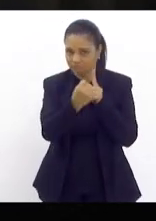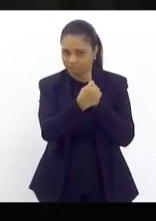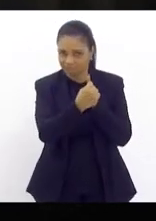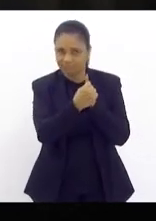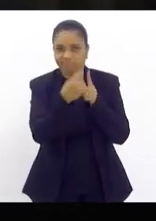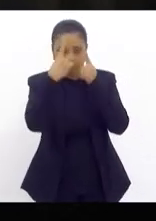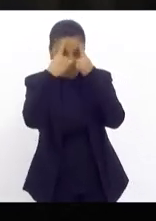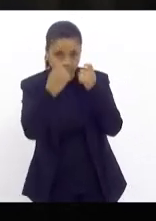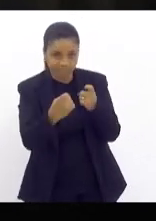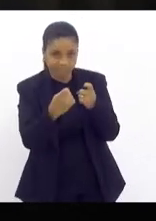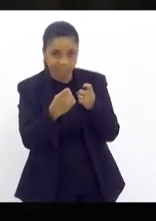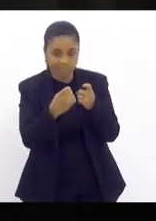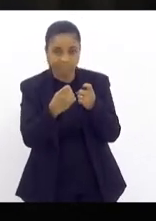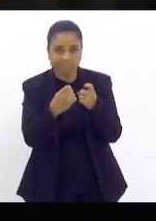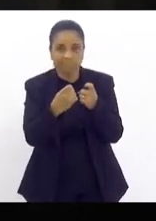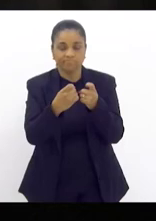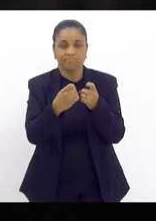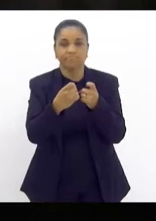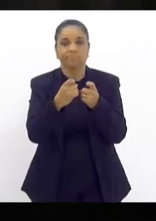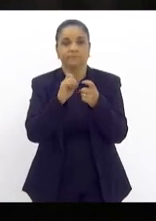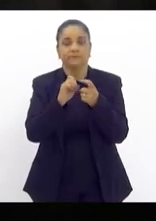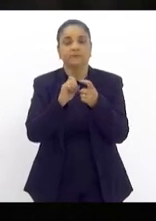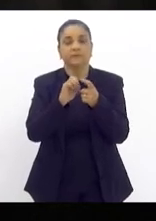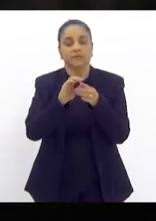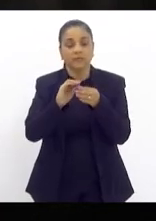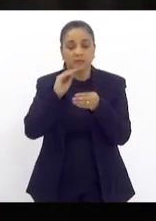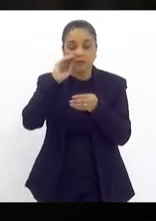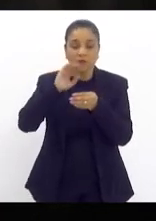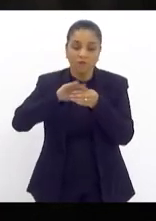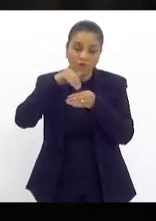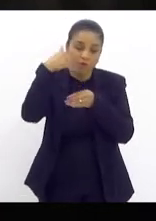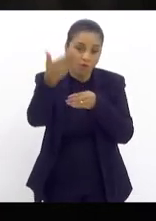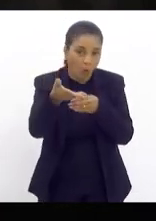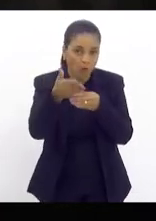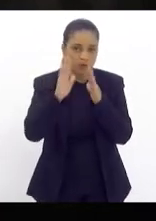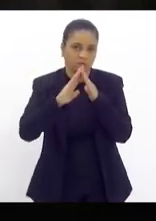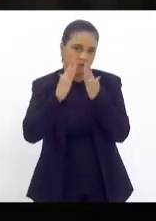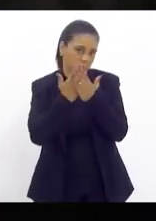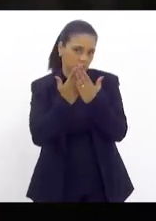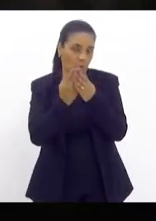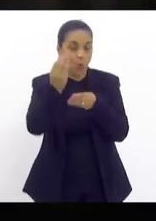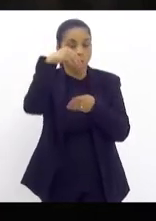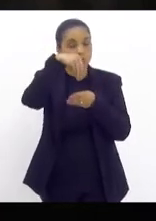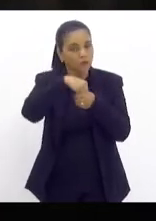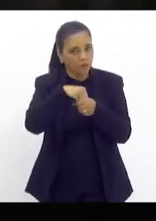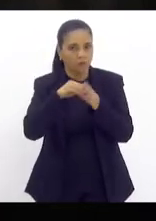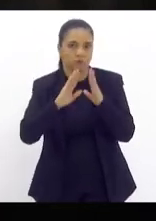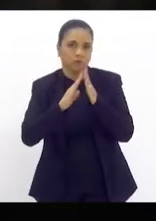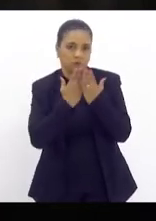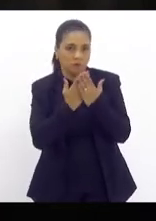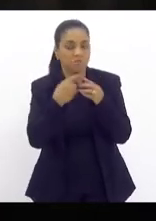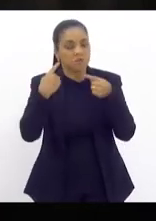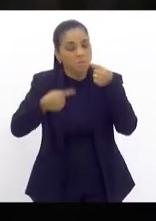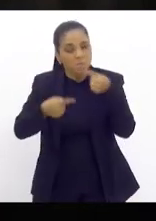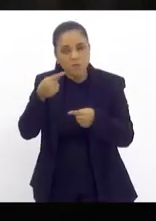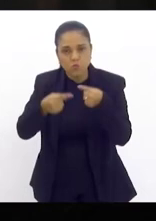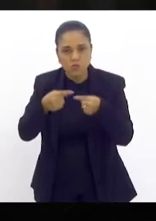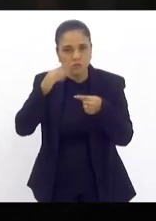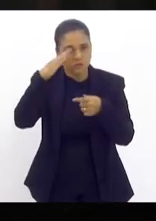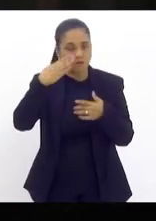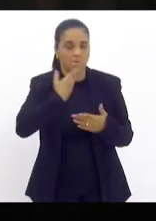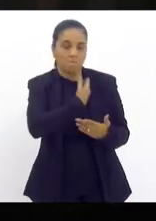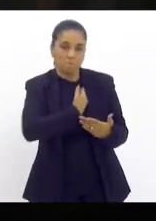a violência pula o muro das escolas, a violência está vindo de fora, então a gente precisa de políticas públicas